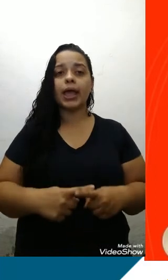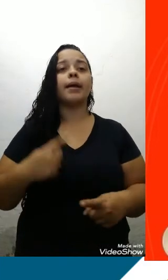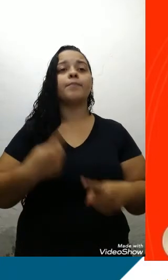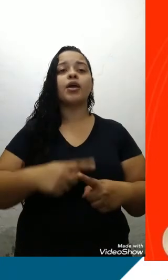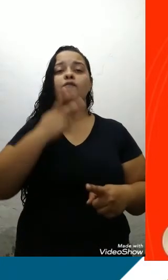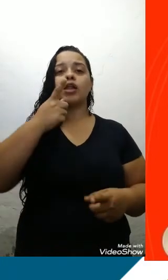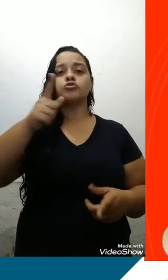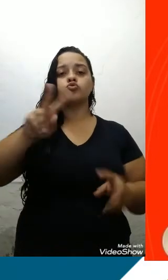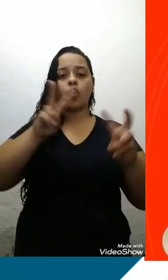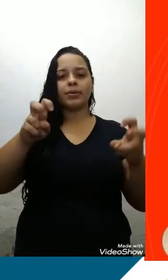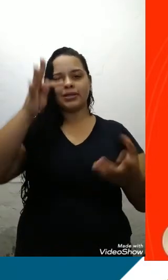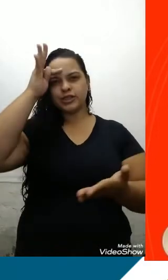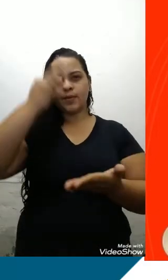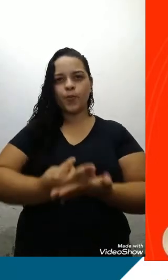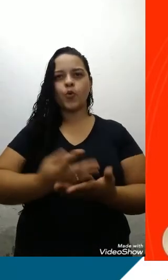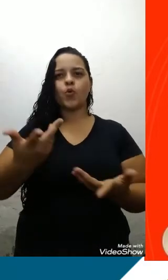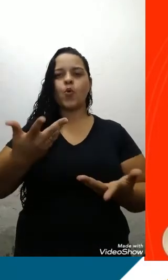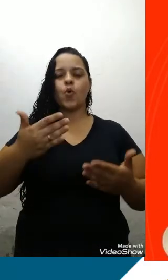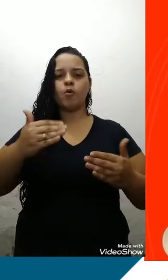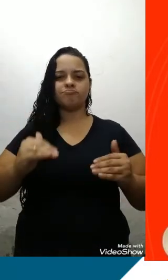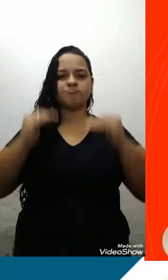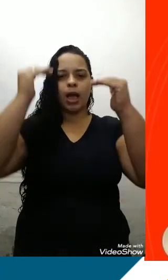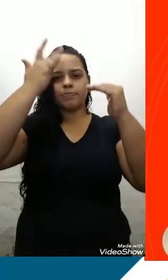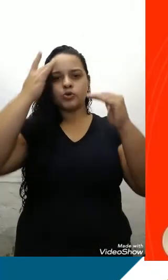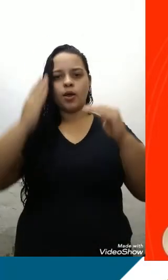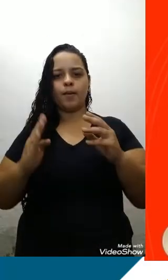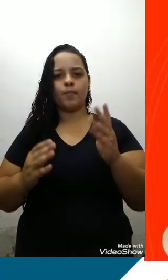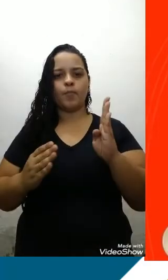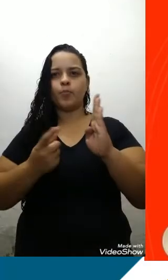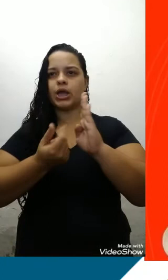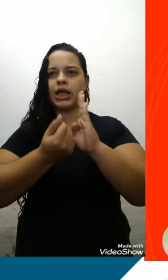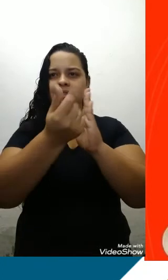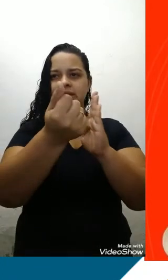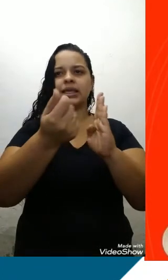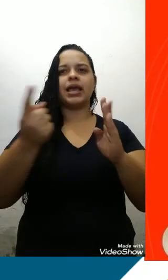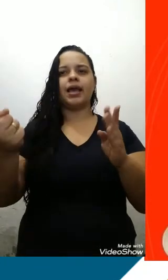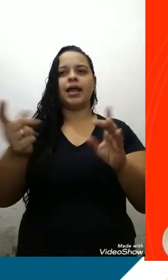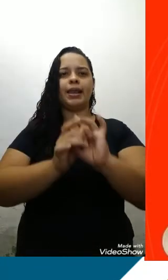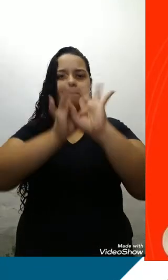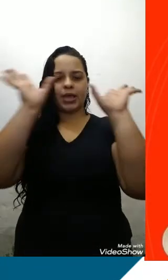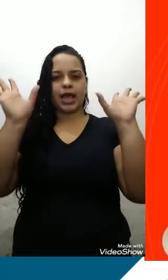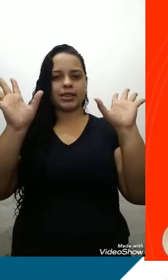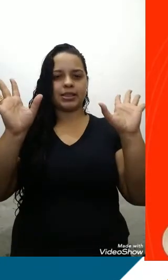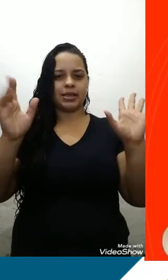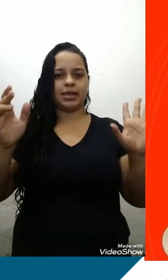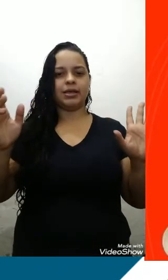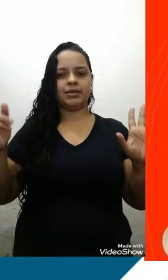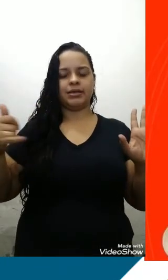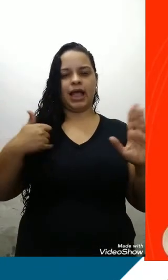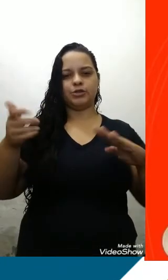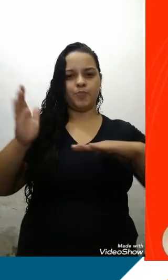é o testemunho do protagonismo da burguesia liberta dos entraves da era moderna. Não é a era moderna que está trazendo entrave